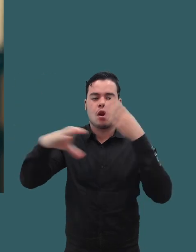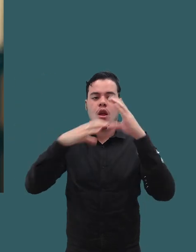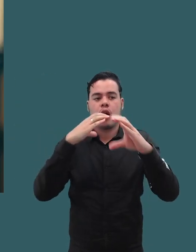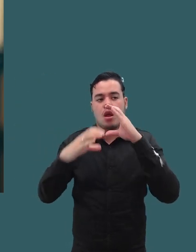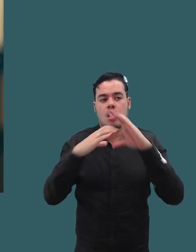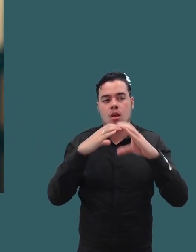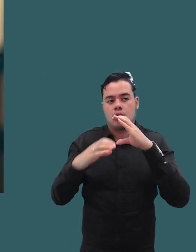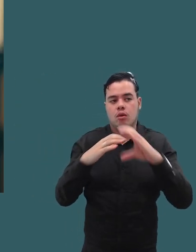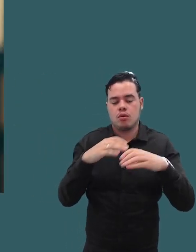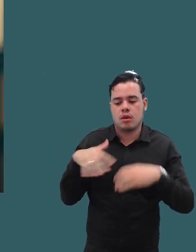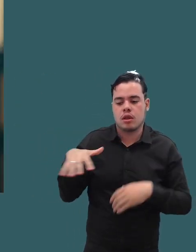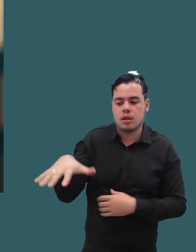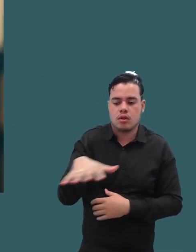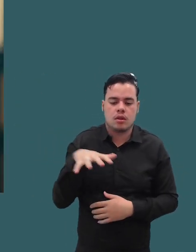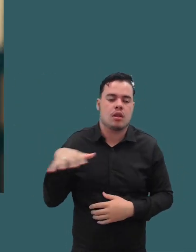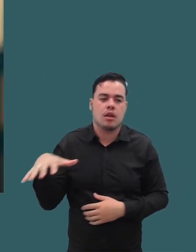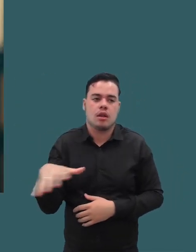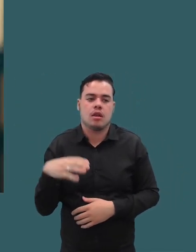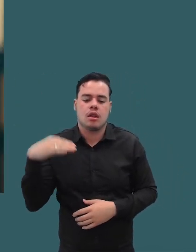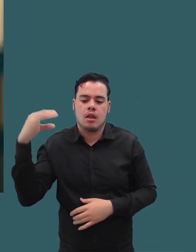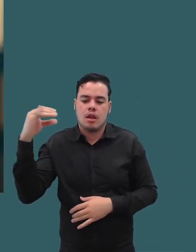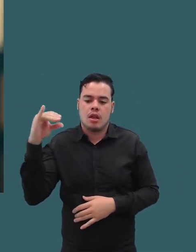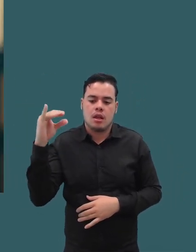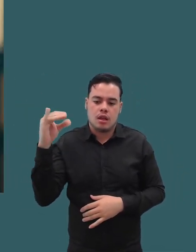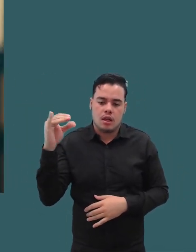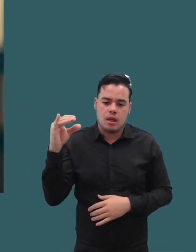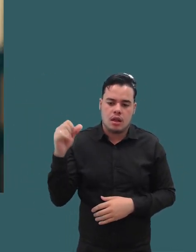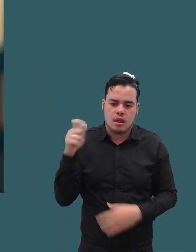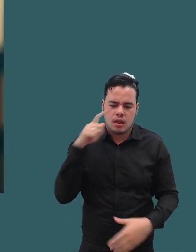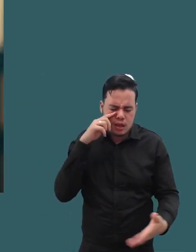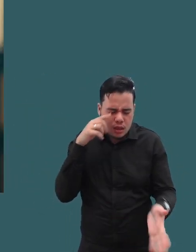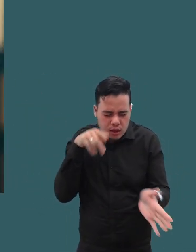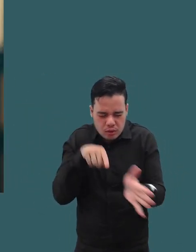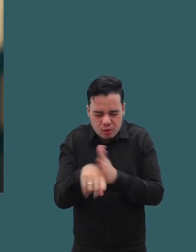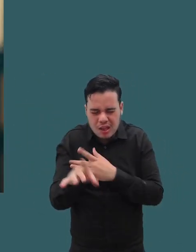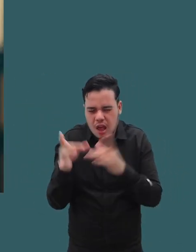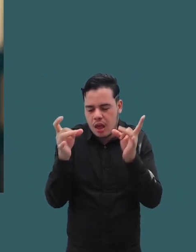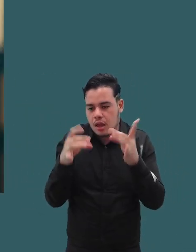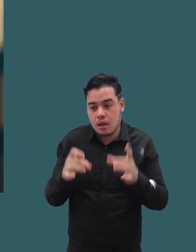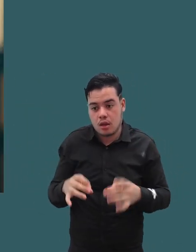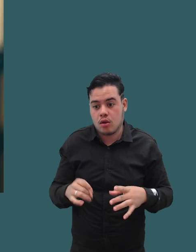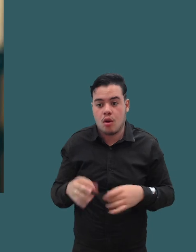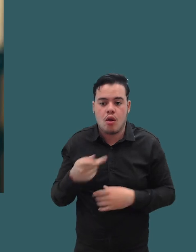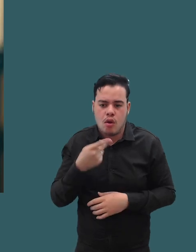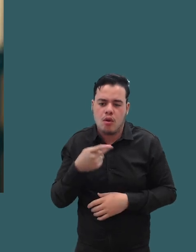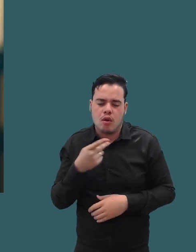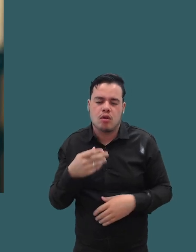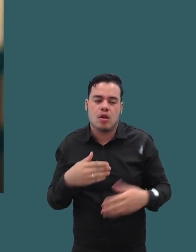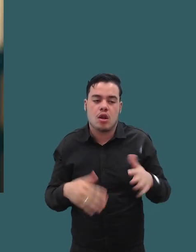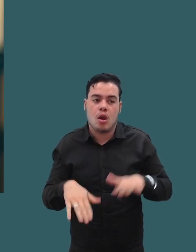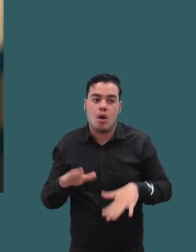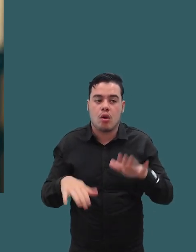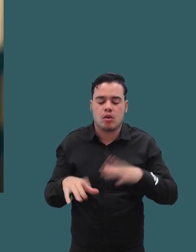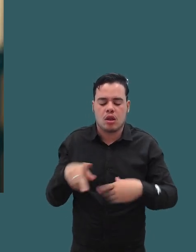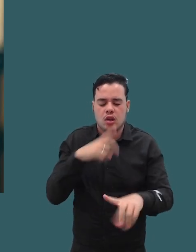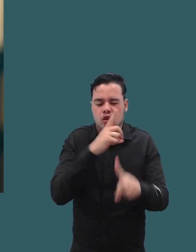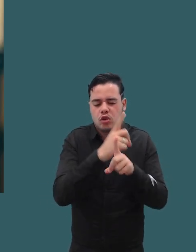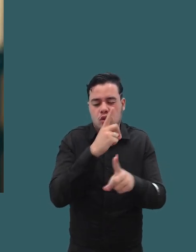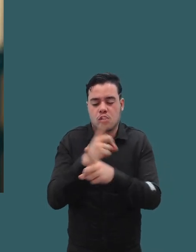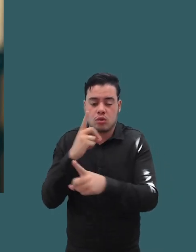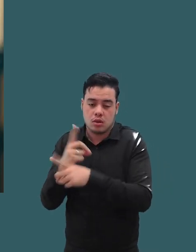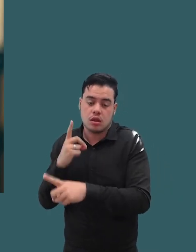de da área maior de ciências sociais aplicadas. Vou dizer para vocês alguns dados que encontrei nesse